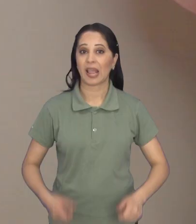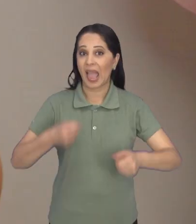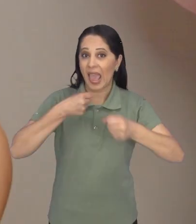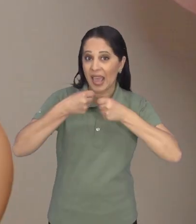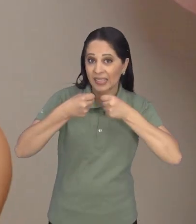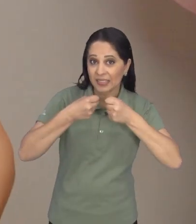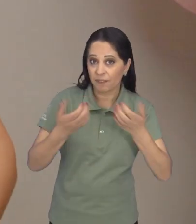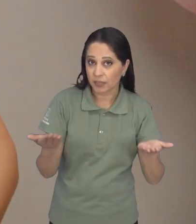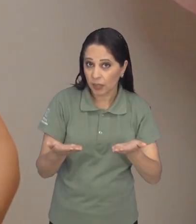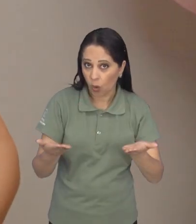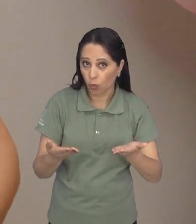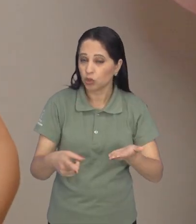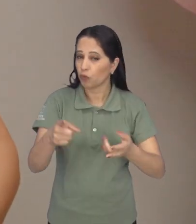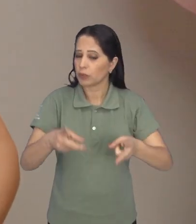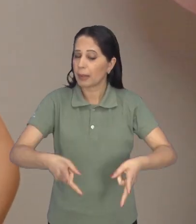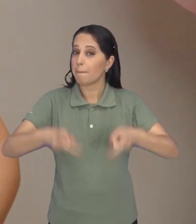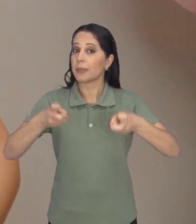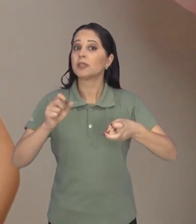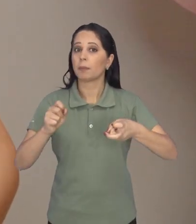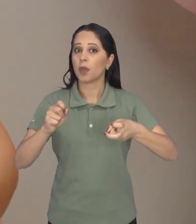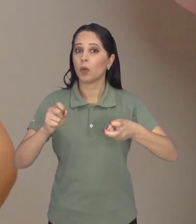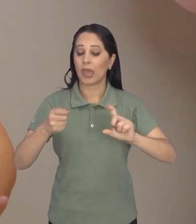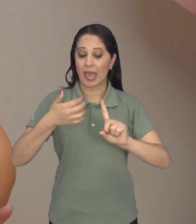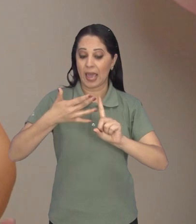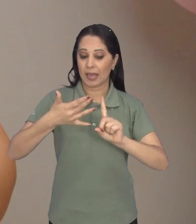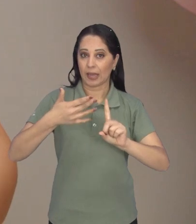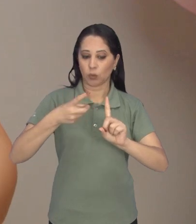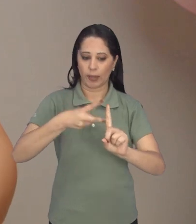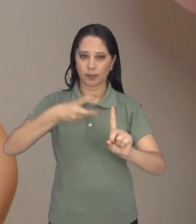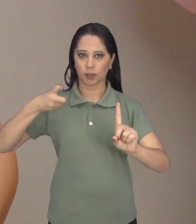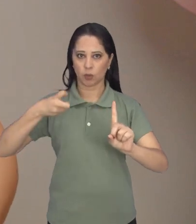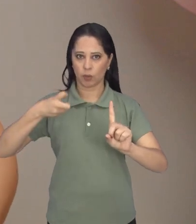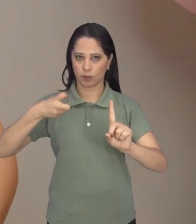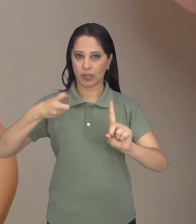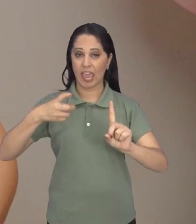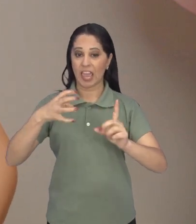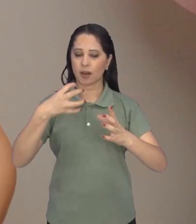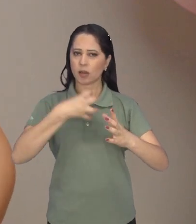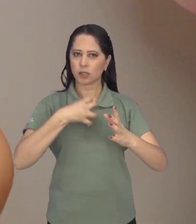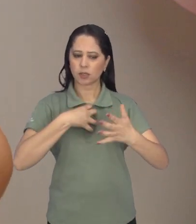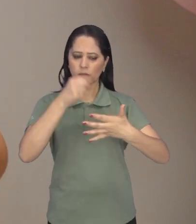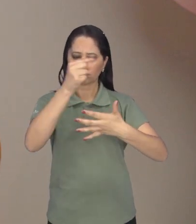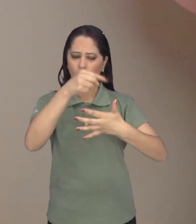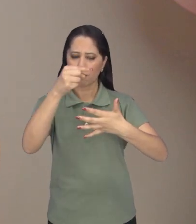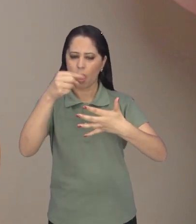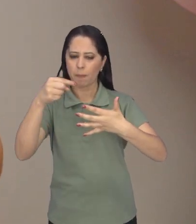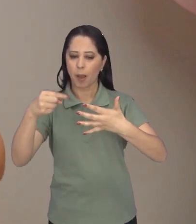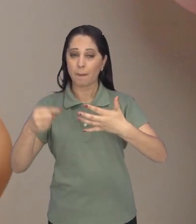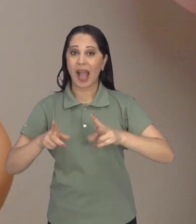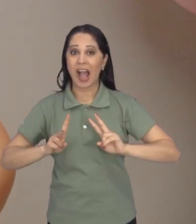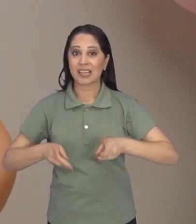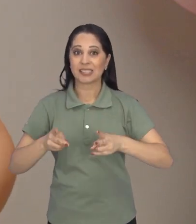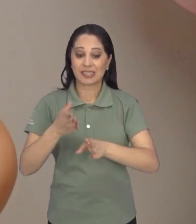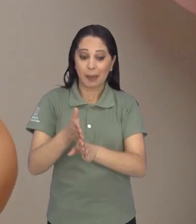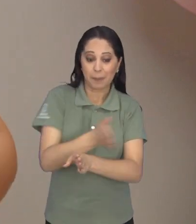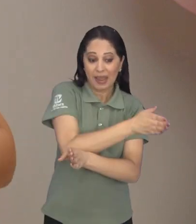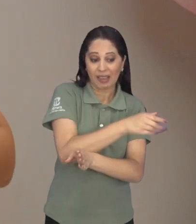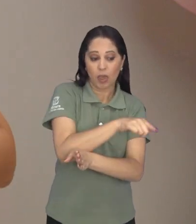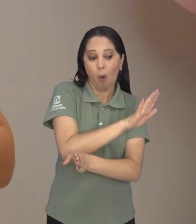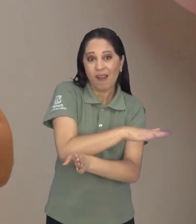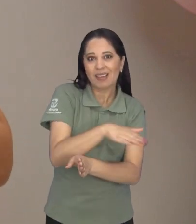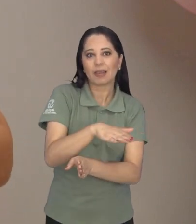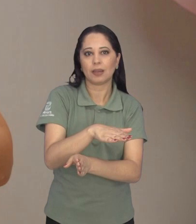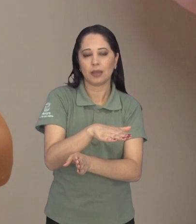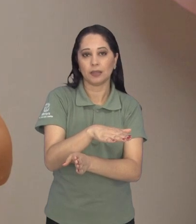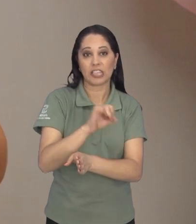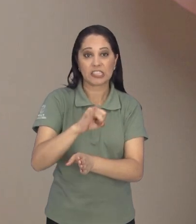especialista. Durante essa entrevista, ficou evidente que os primeiros sinais da síndrome de Tourette, conhecida também como Tourette, aparece